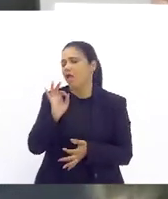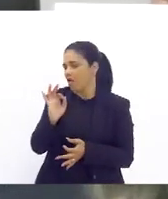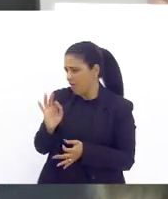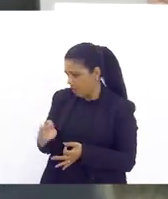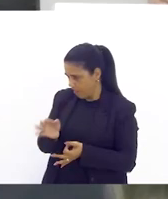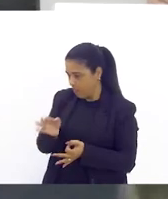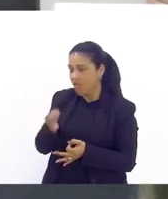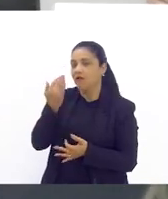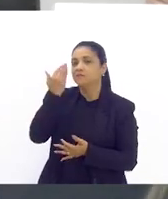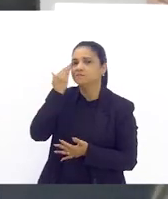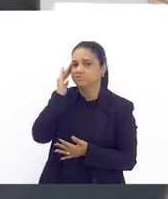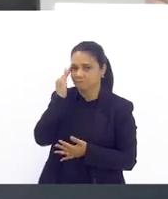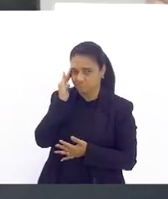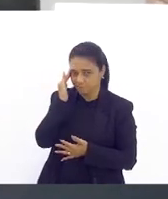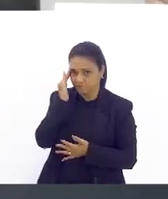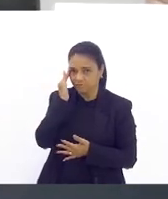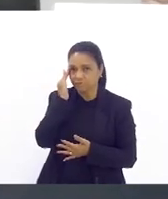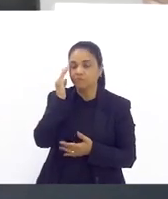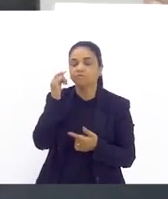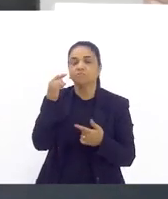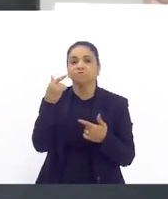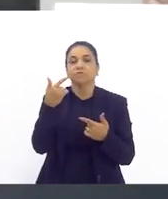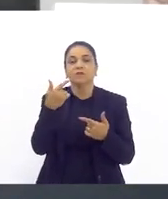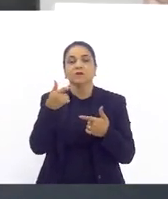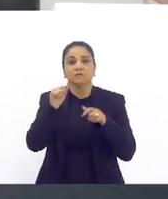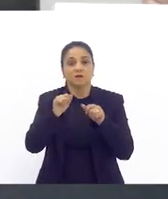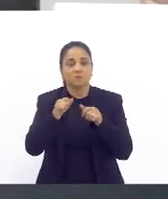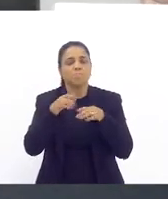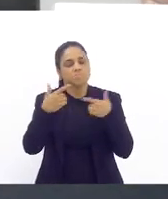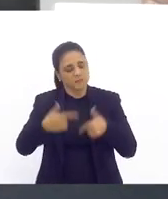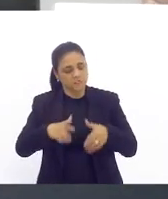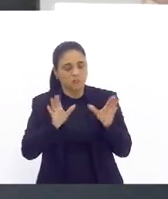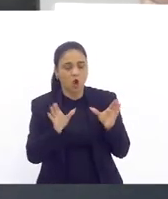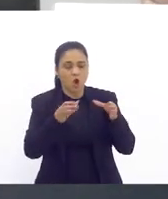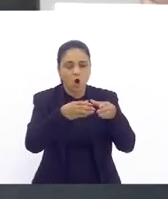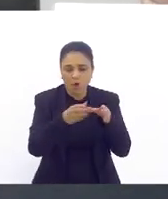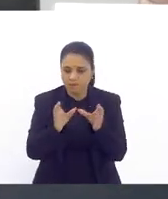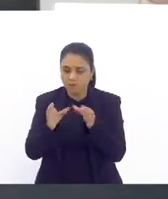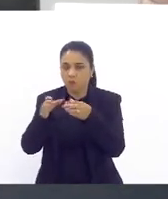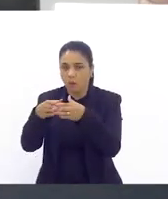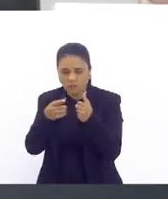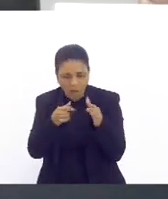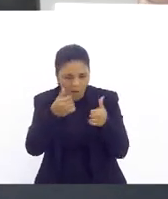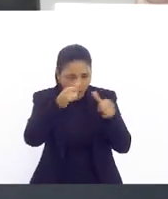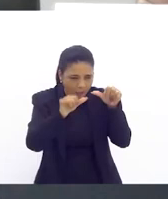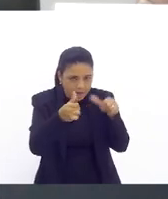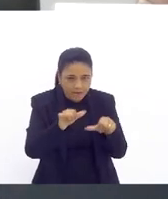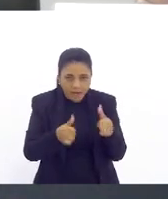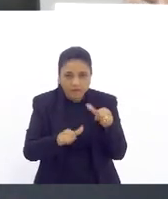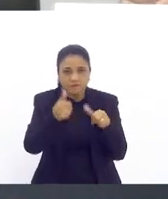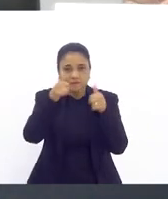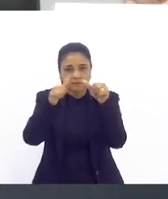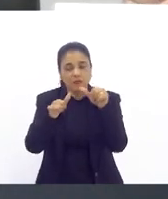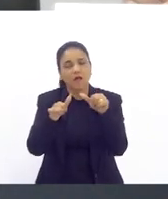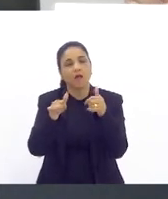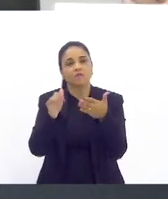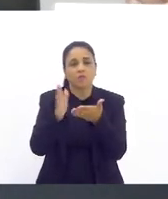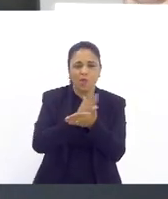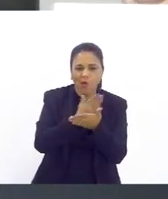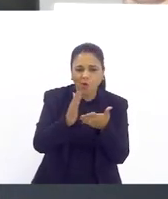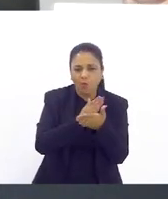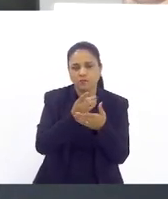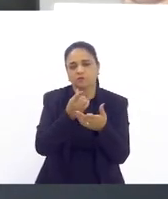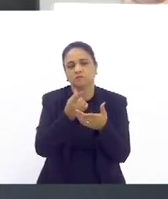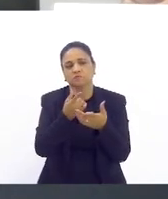entendendo que a tramitação né vai passar pelas comissões né temos ali eh algumas questões de caráter